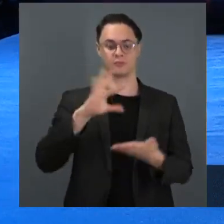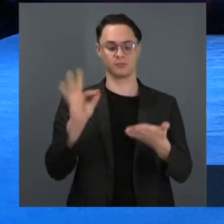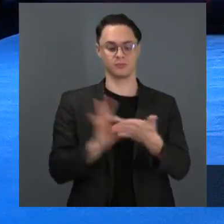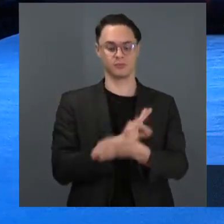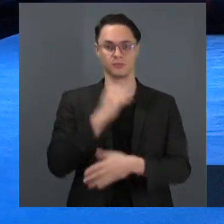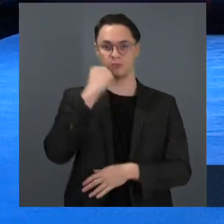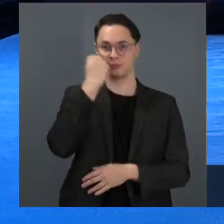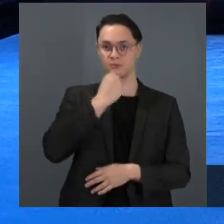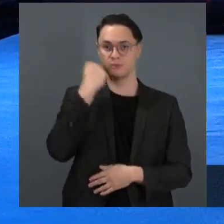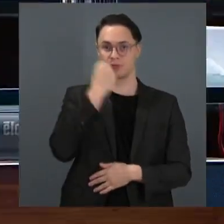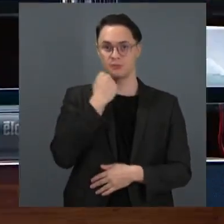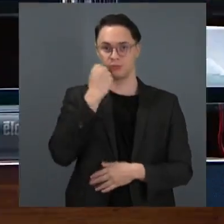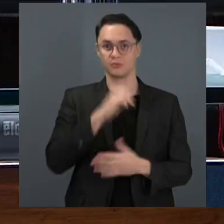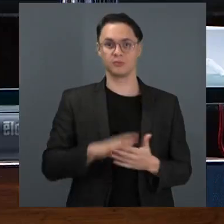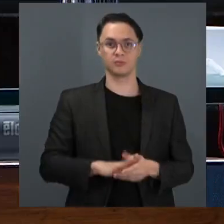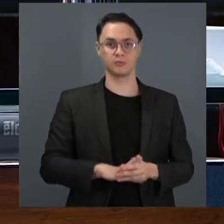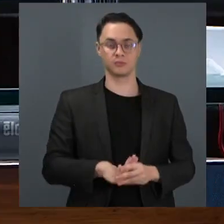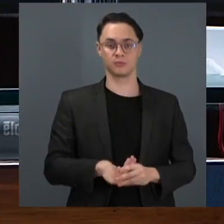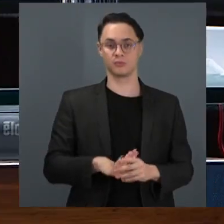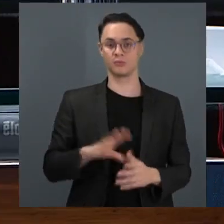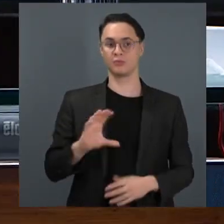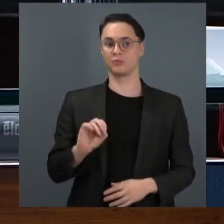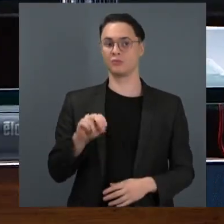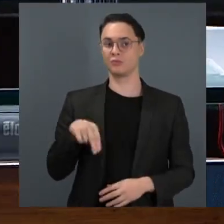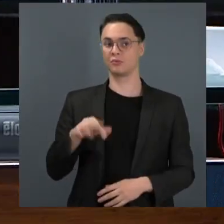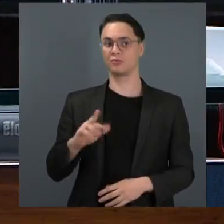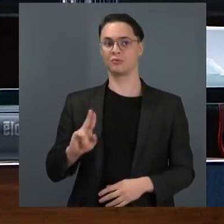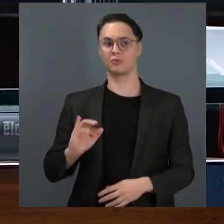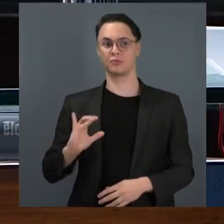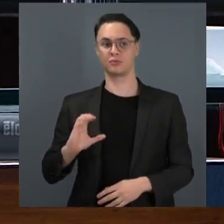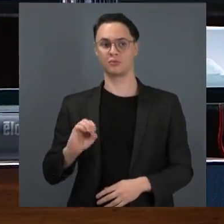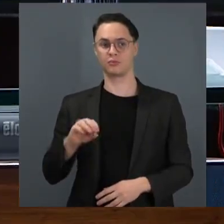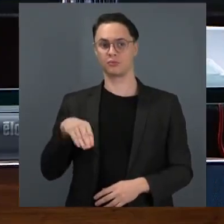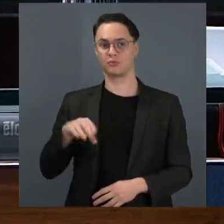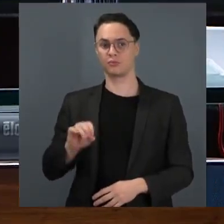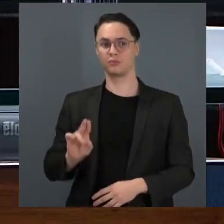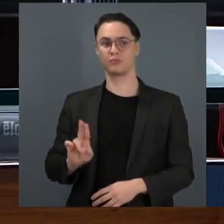ilustre senador Confúcio Moura, por favor.